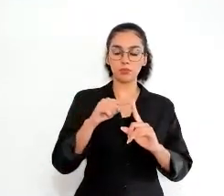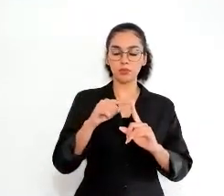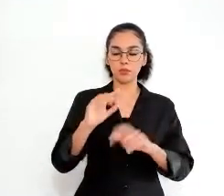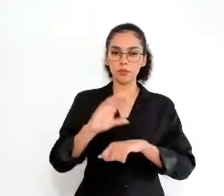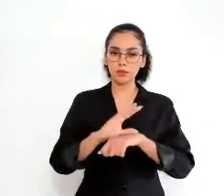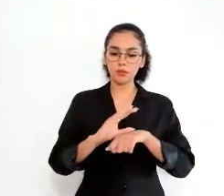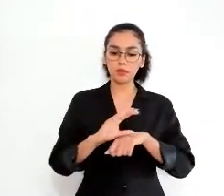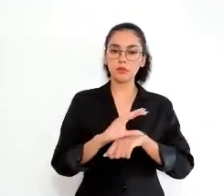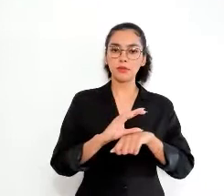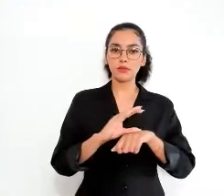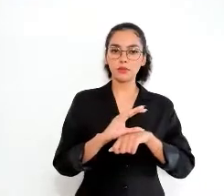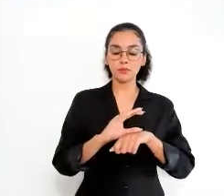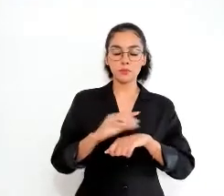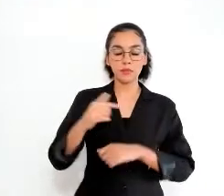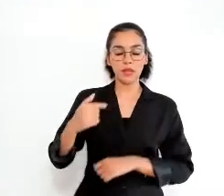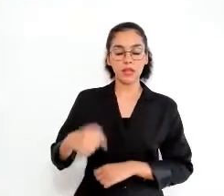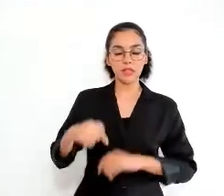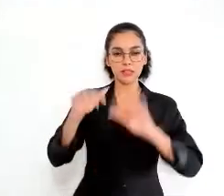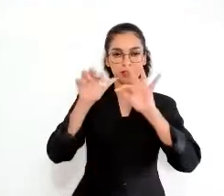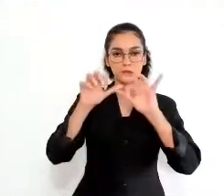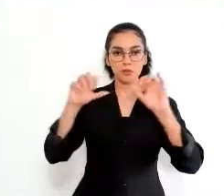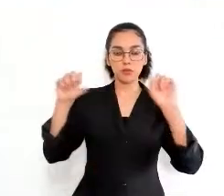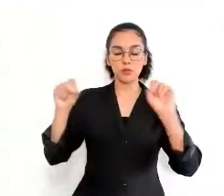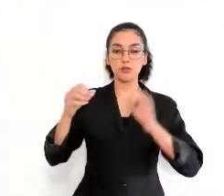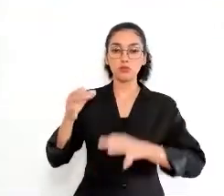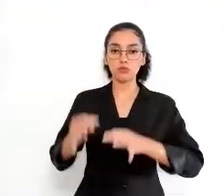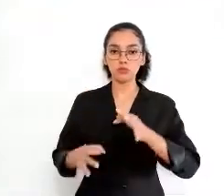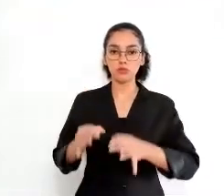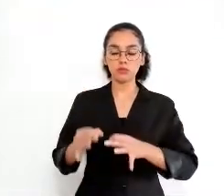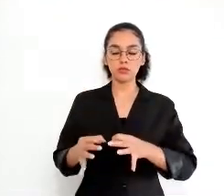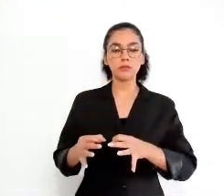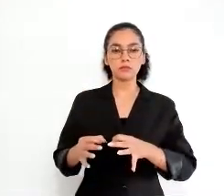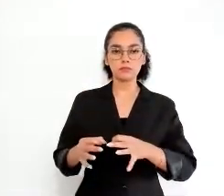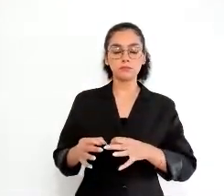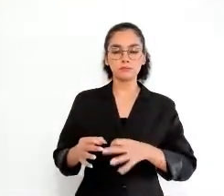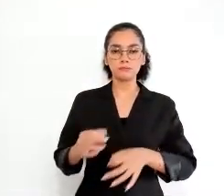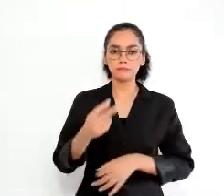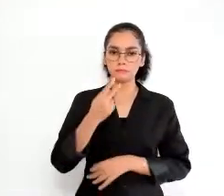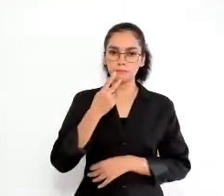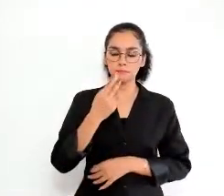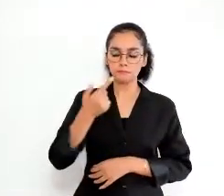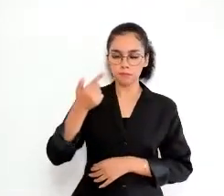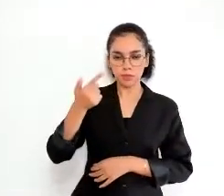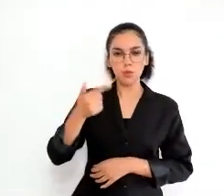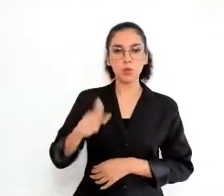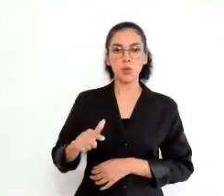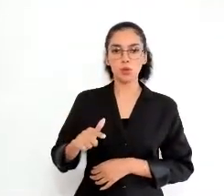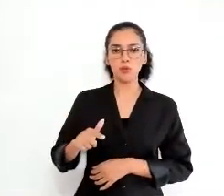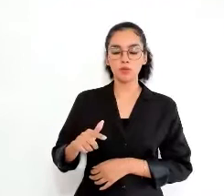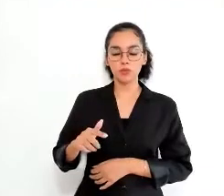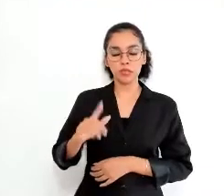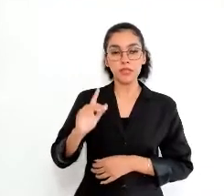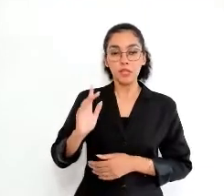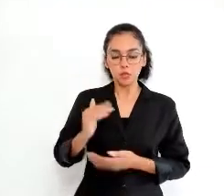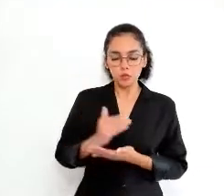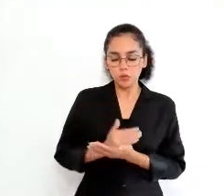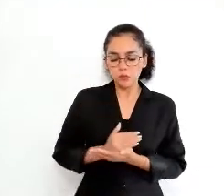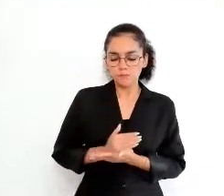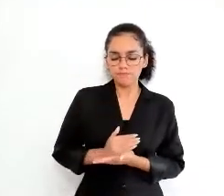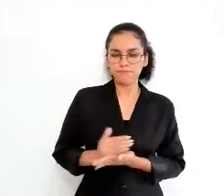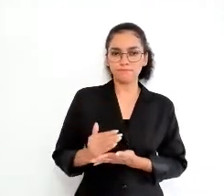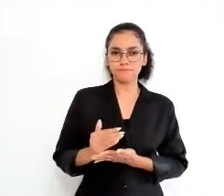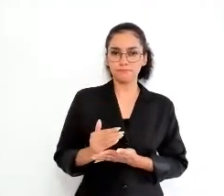este Tribunal de Justiça reafirma-se desde sua instalação em